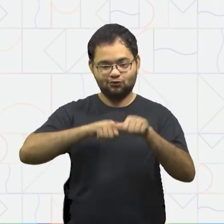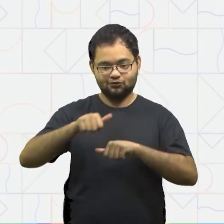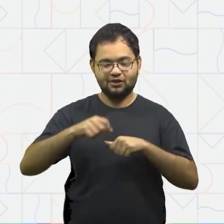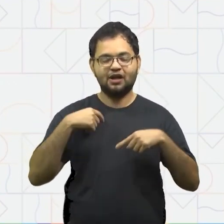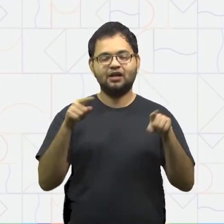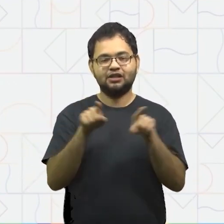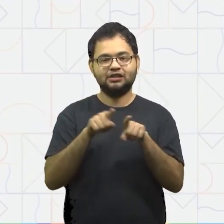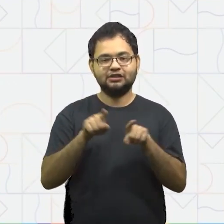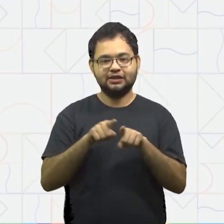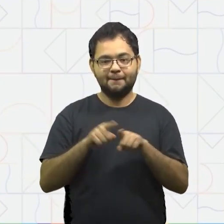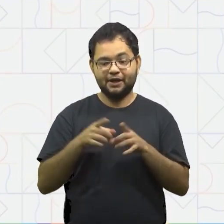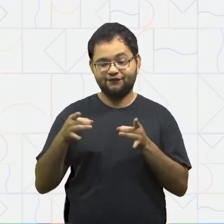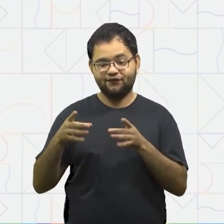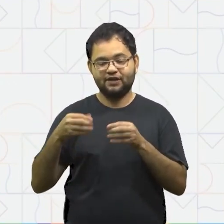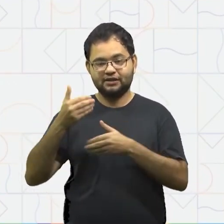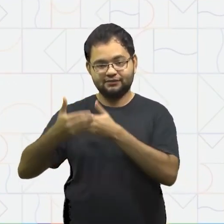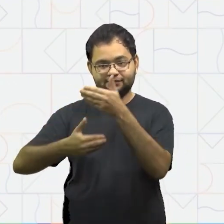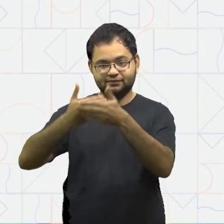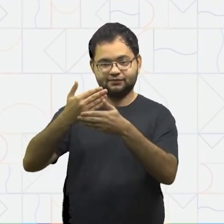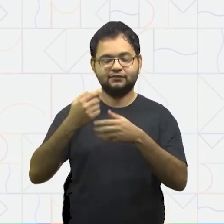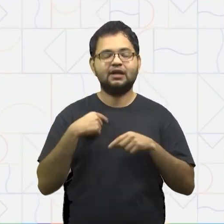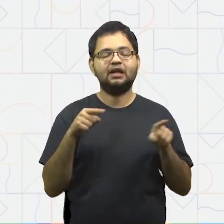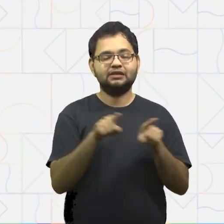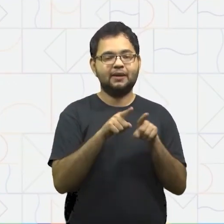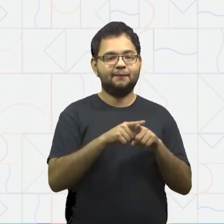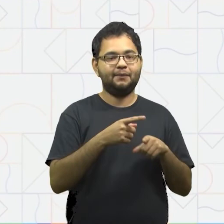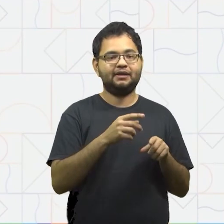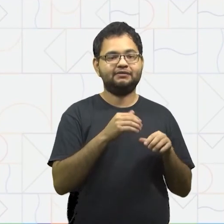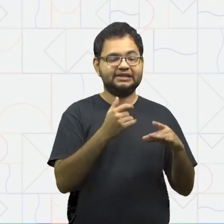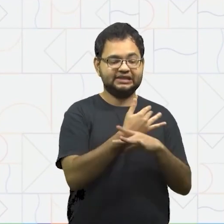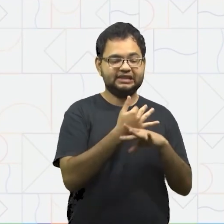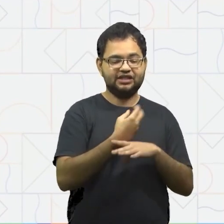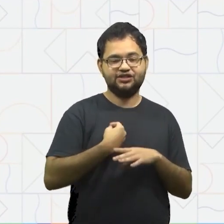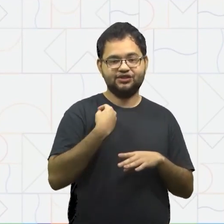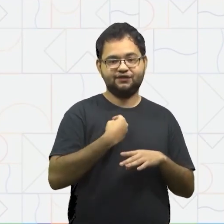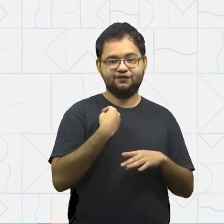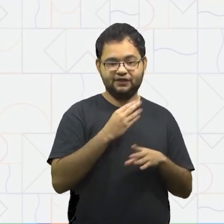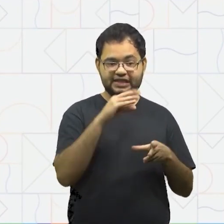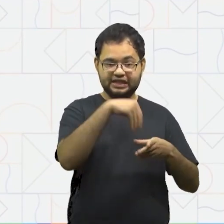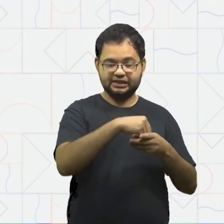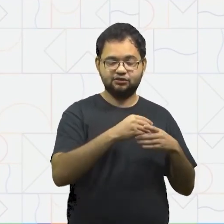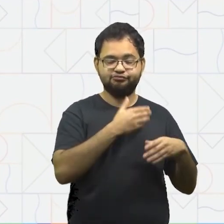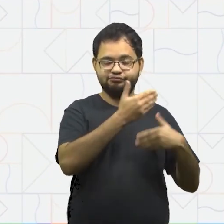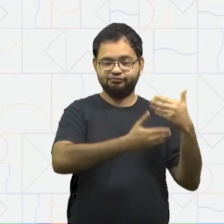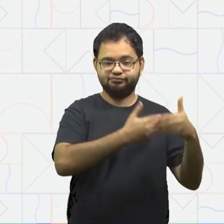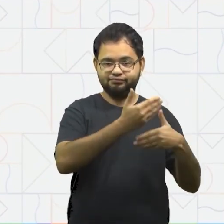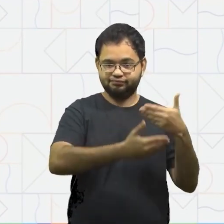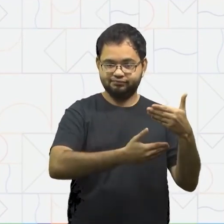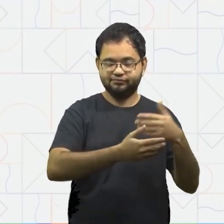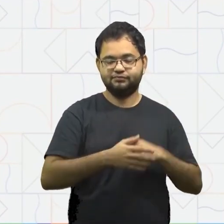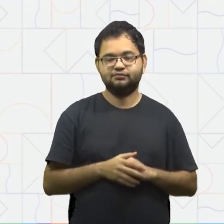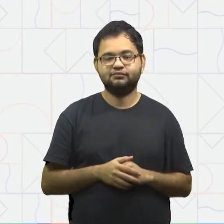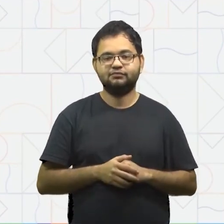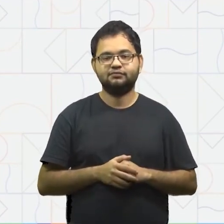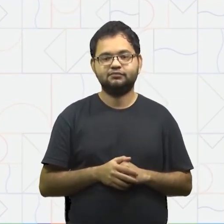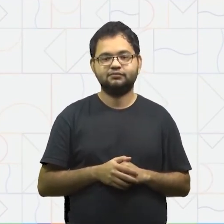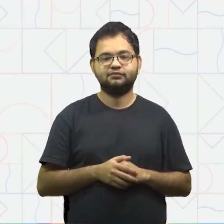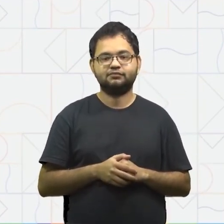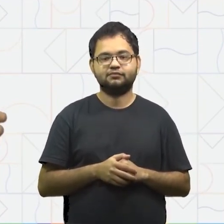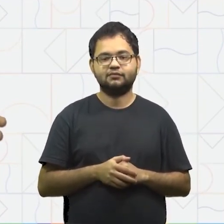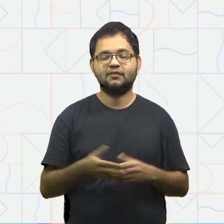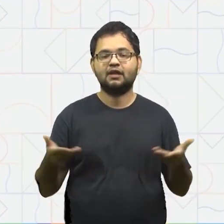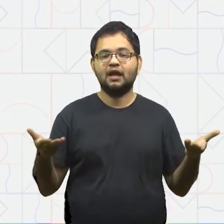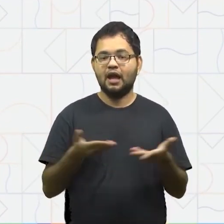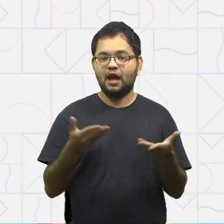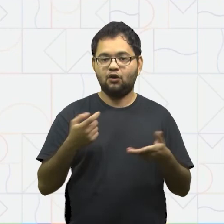a partir do desenvolvimento do Comércio e seus impactos para a formação das cidades EA dinâmica da vida comercial